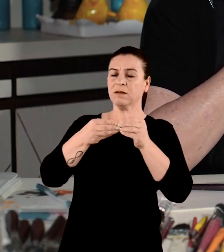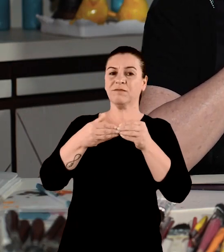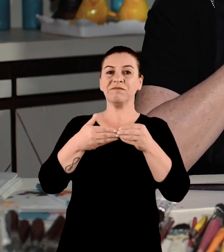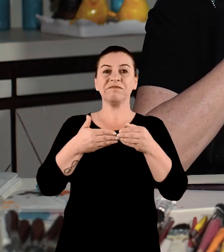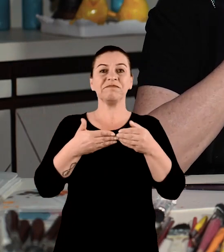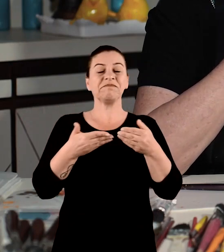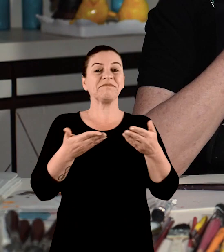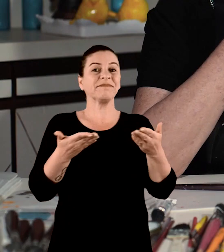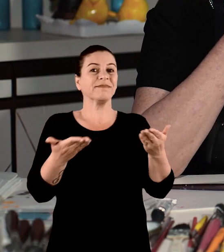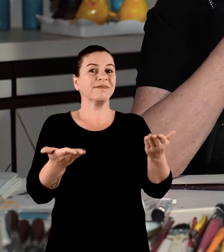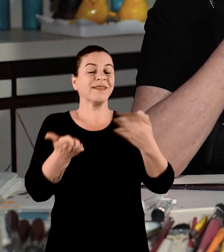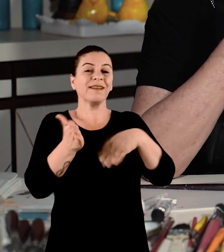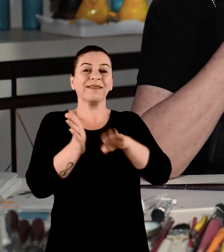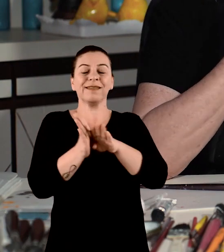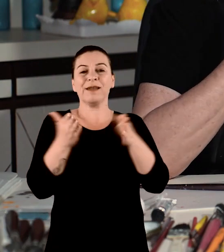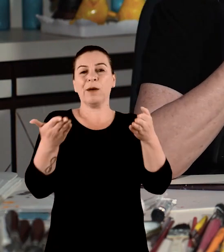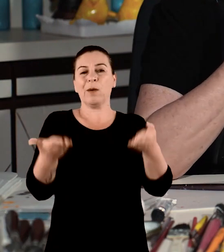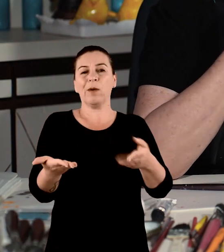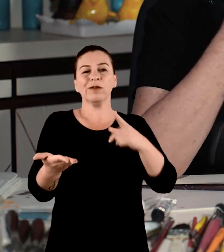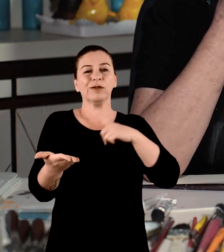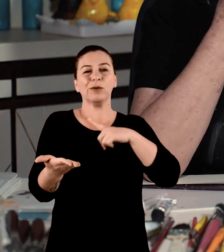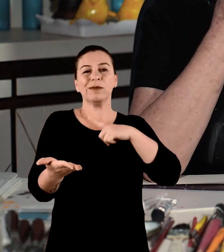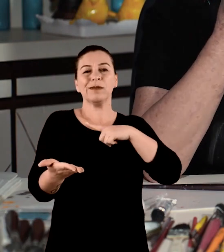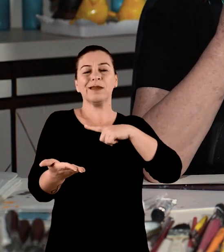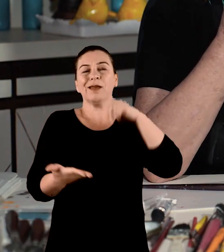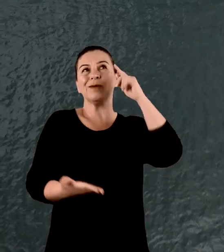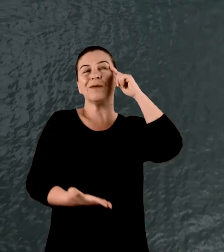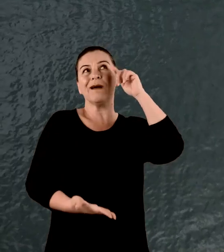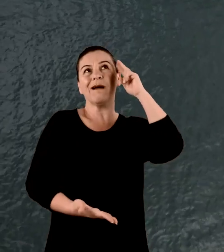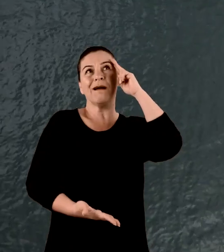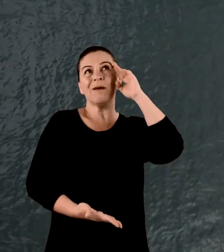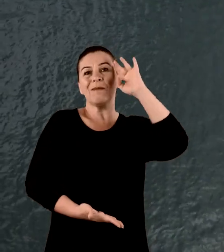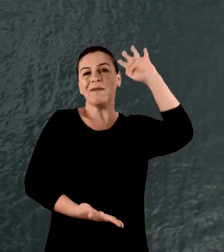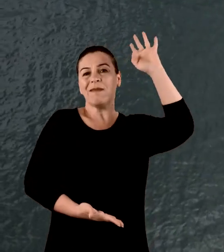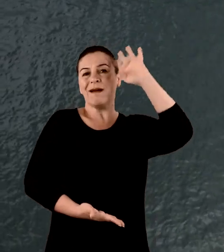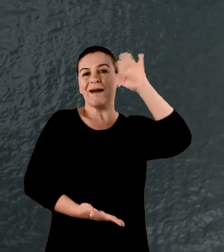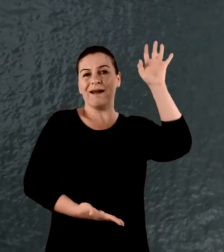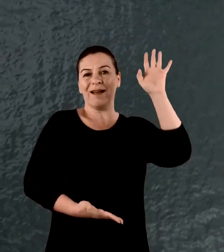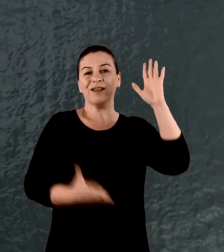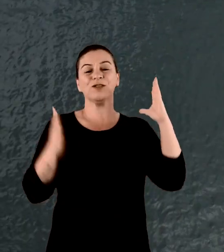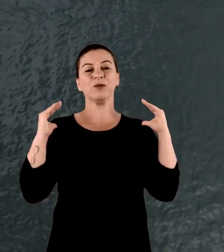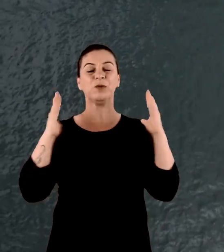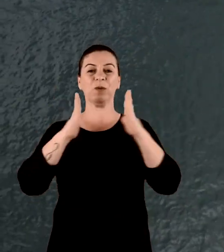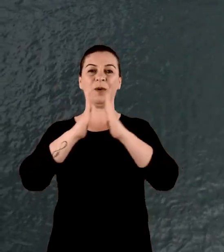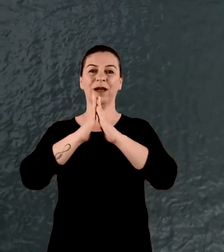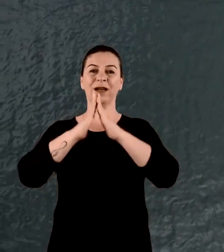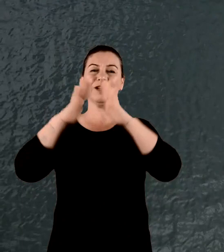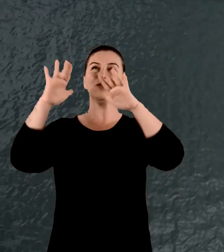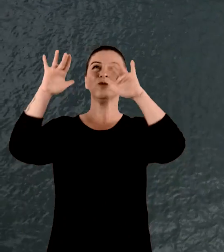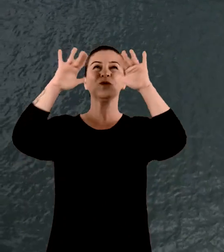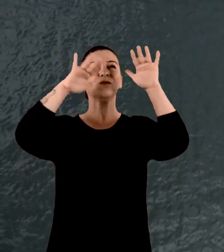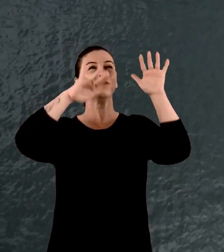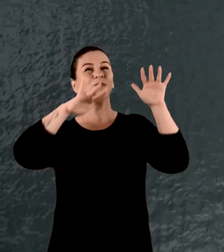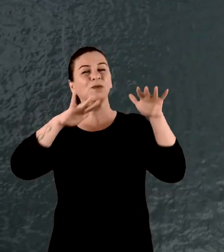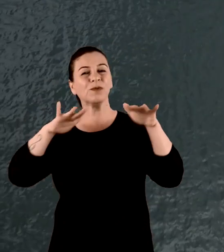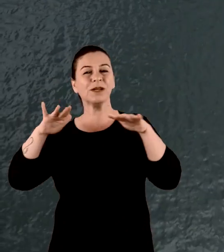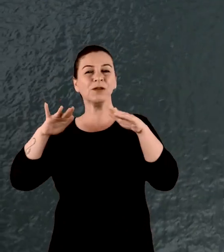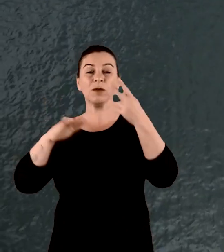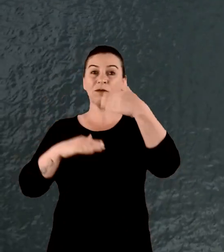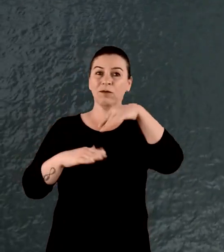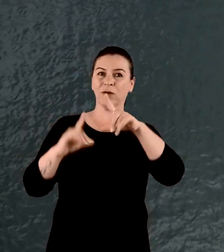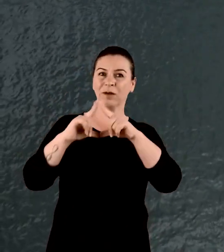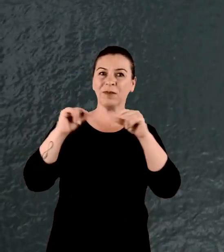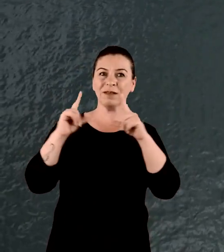menina. E até hoje eu tenho a imagem daqueles anjos flutuando. E quem for a Brasília, se prestar